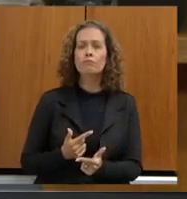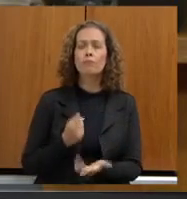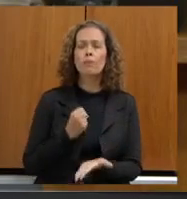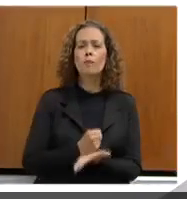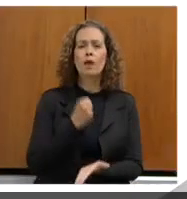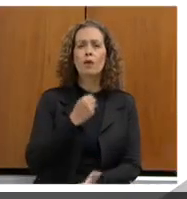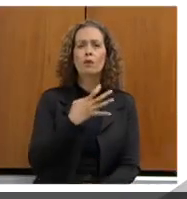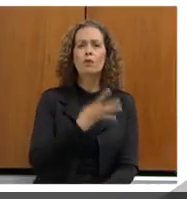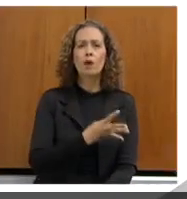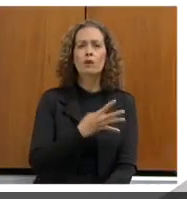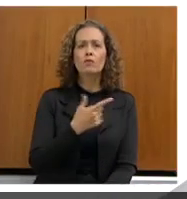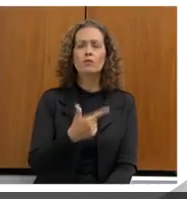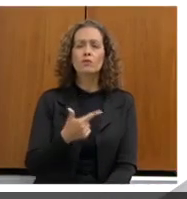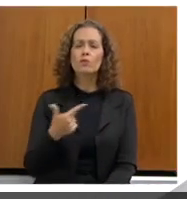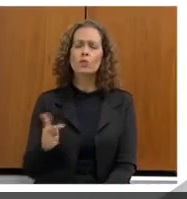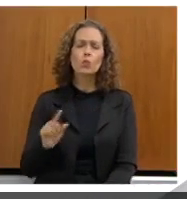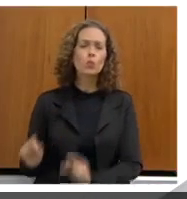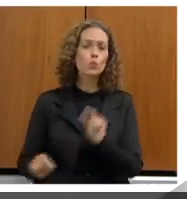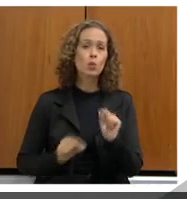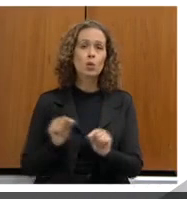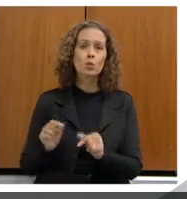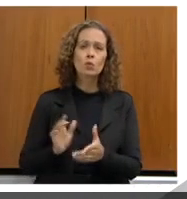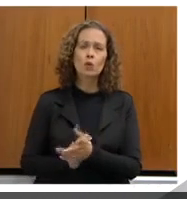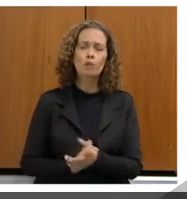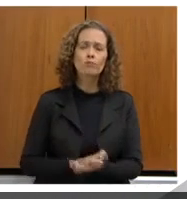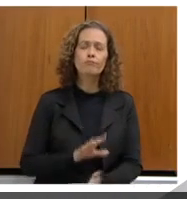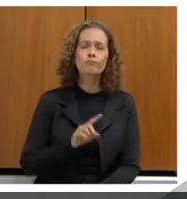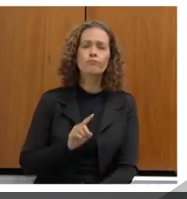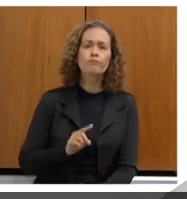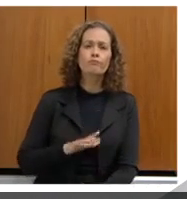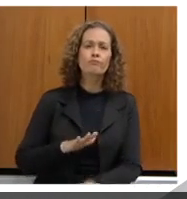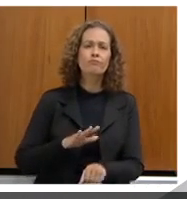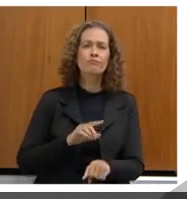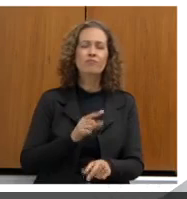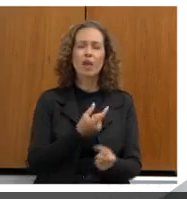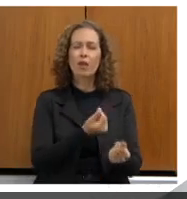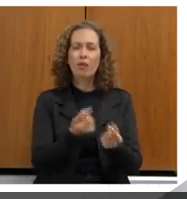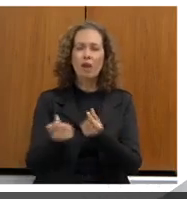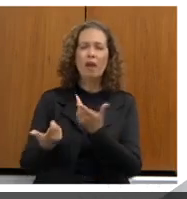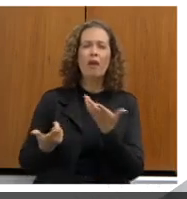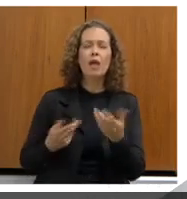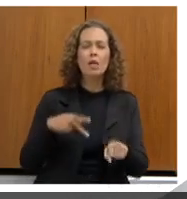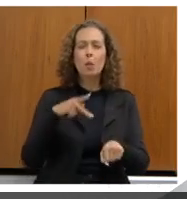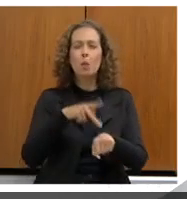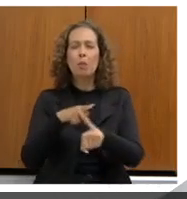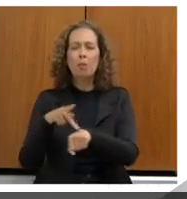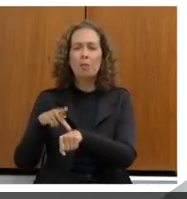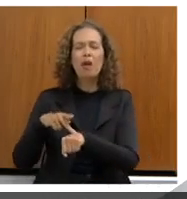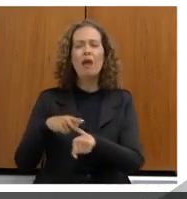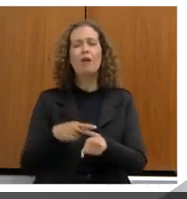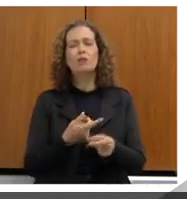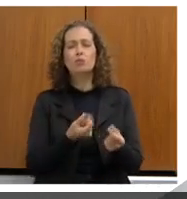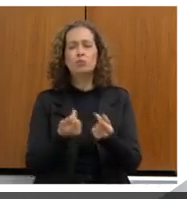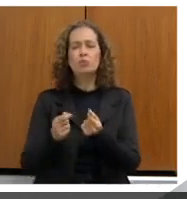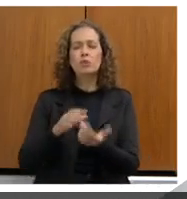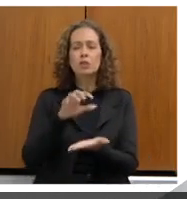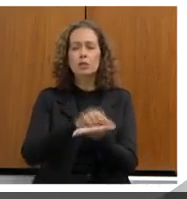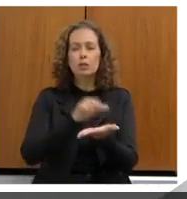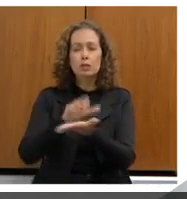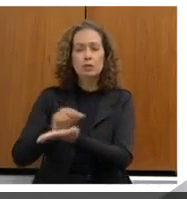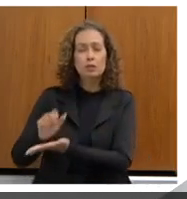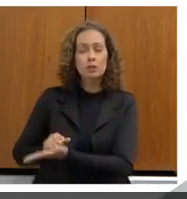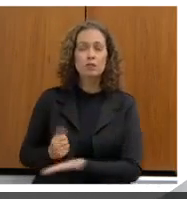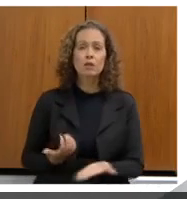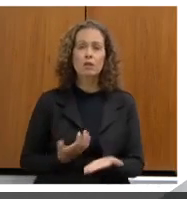relativo a apreensão de 600 mil reagir sacos com pedras preciosas na Zona da Mata essa operação foi